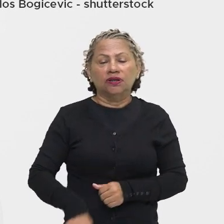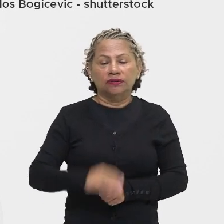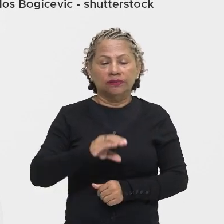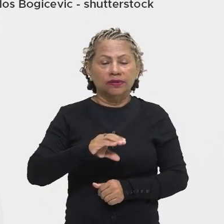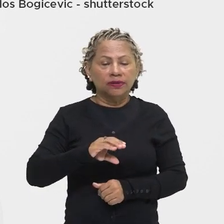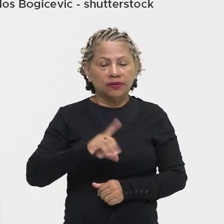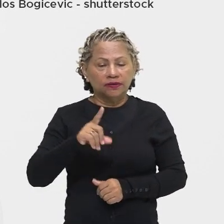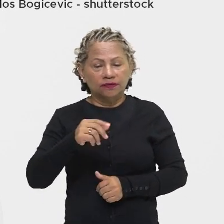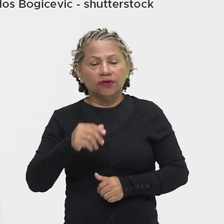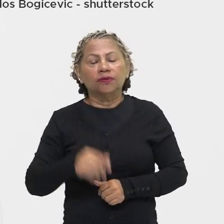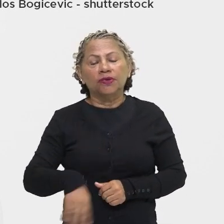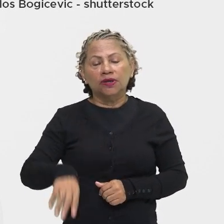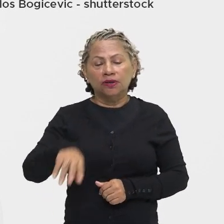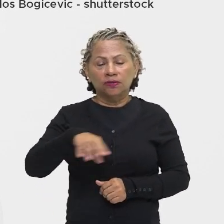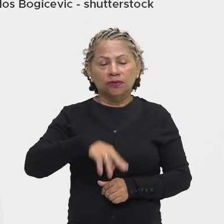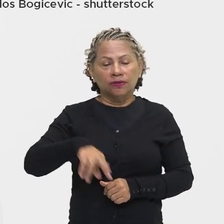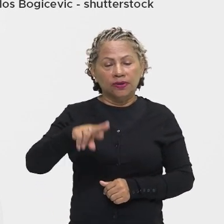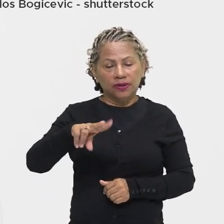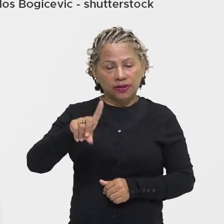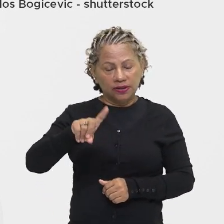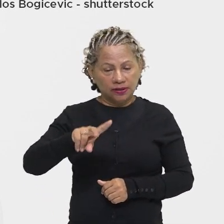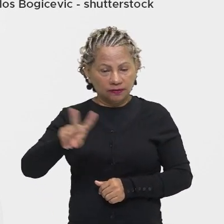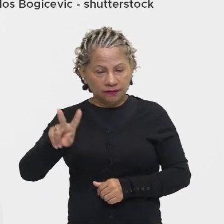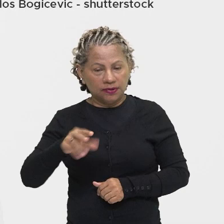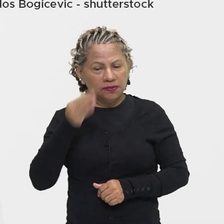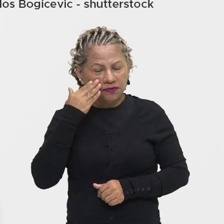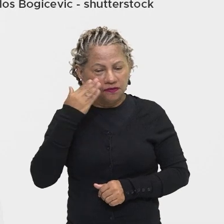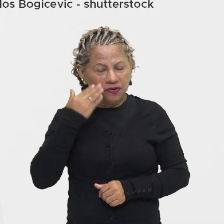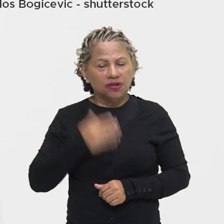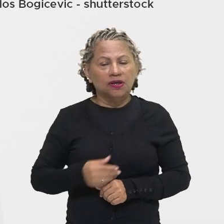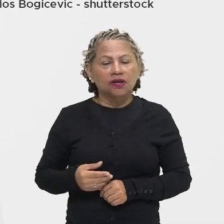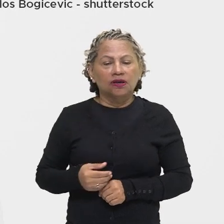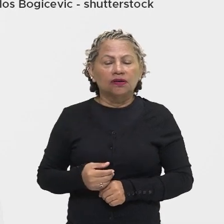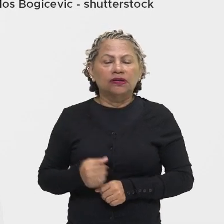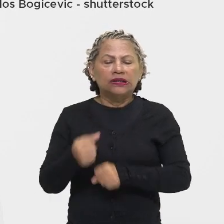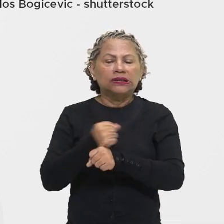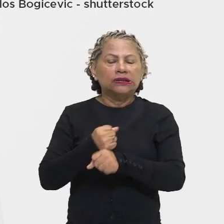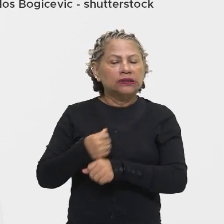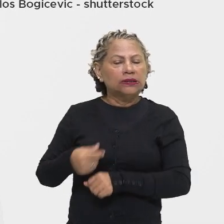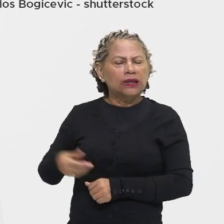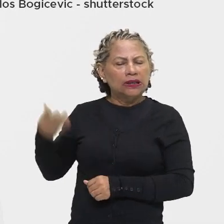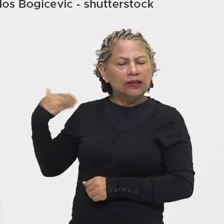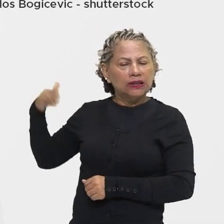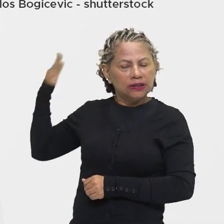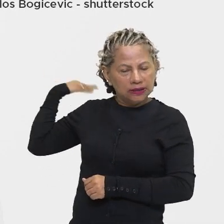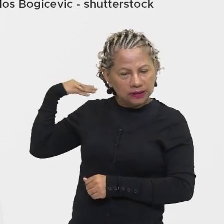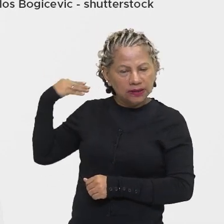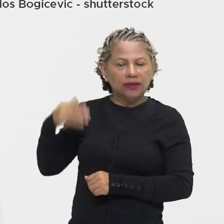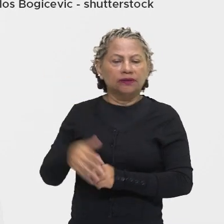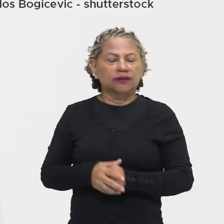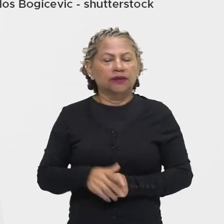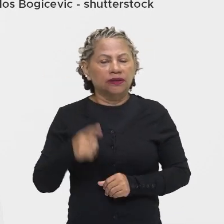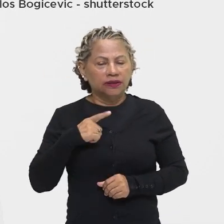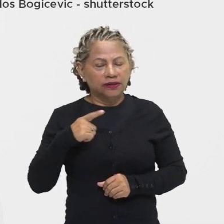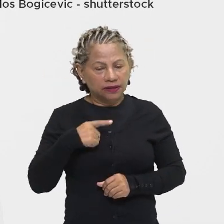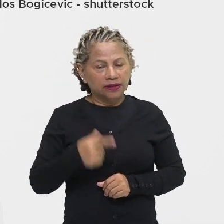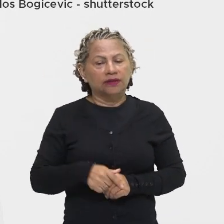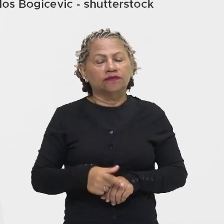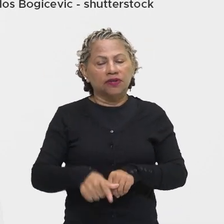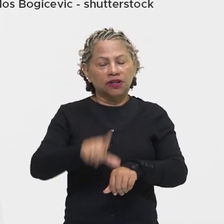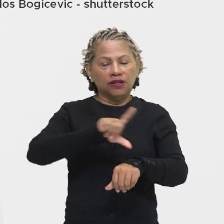maior, mas como vocês viram pelo tempo histórico aí que foi colocado, ele foi uma mídia